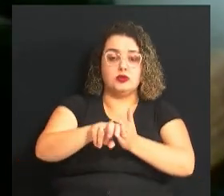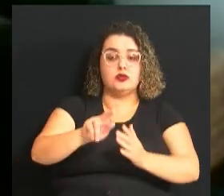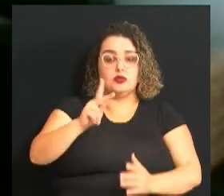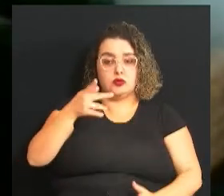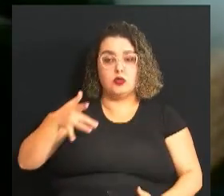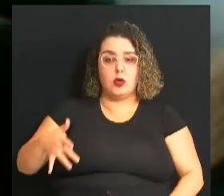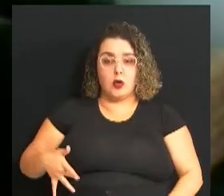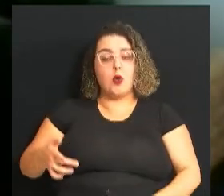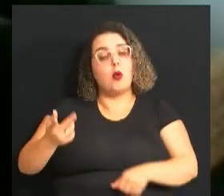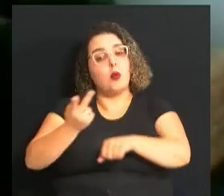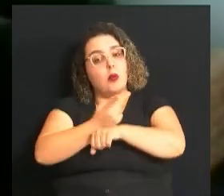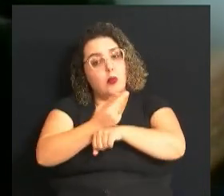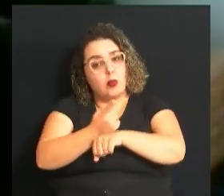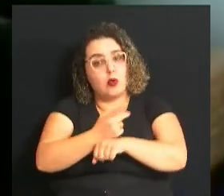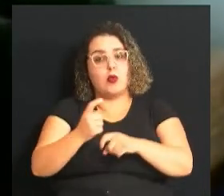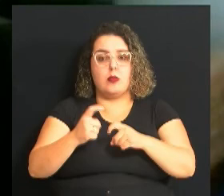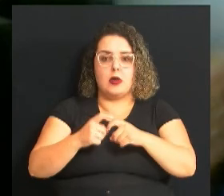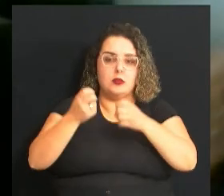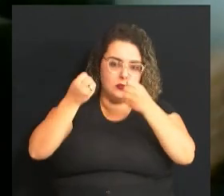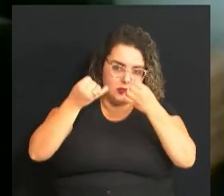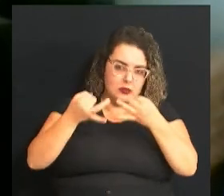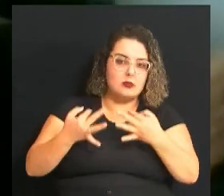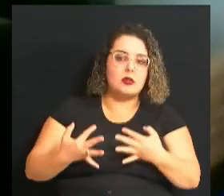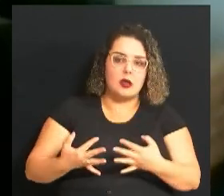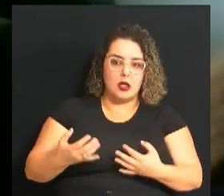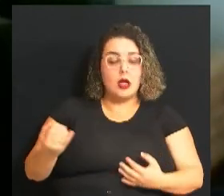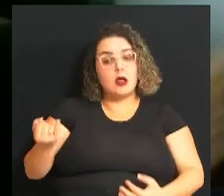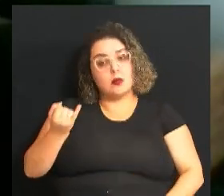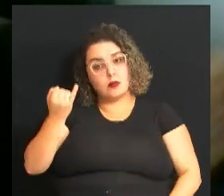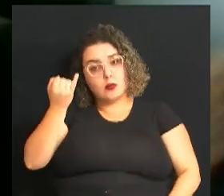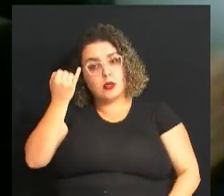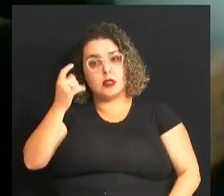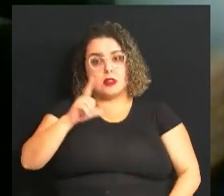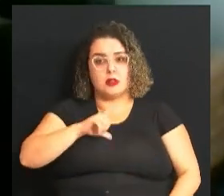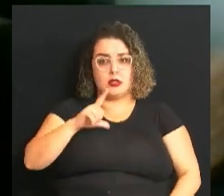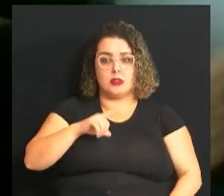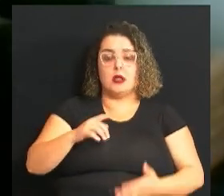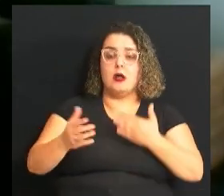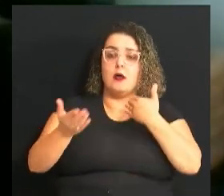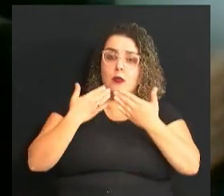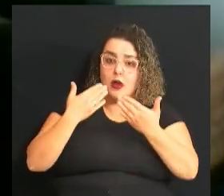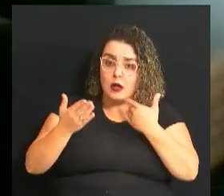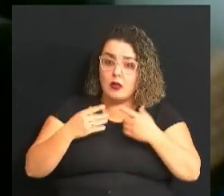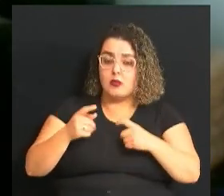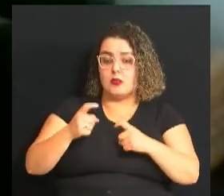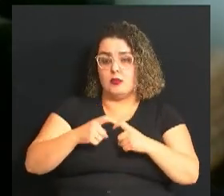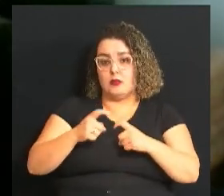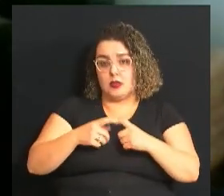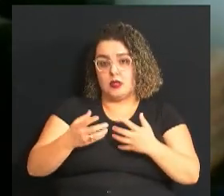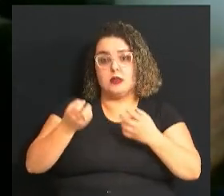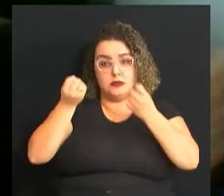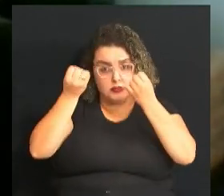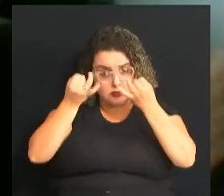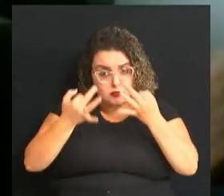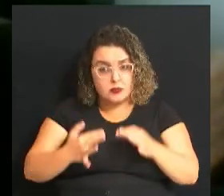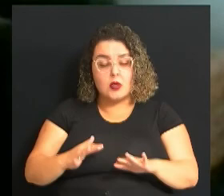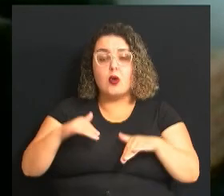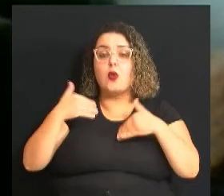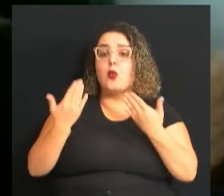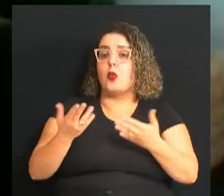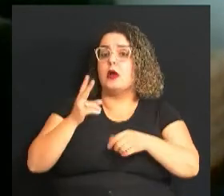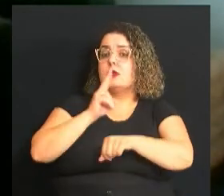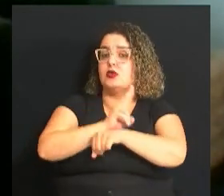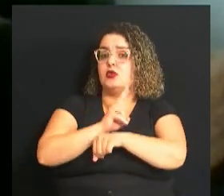seu médico para ele te orientar. É fundamental que você tenha uma conversa com ele e ele te explique quais os cuidados para